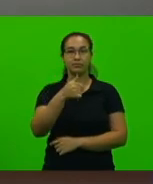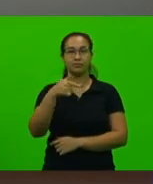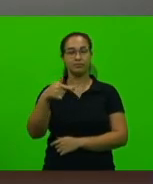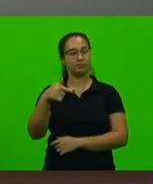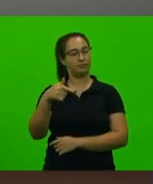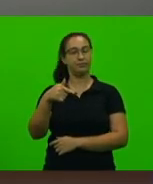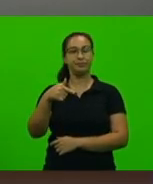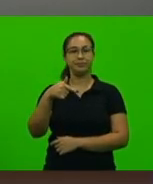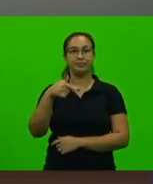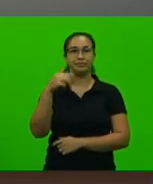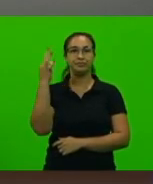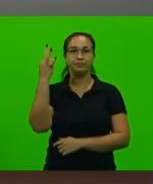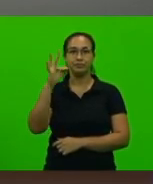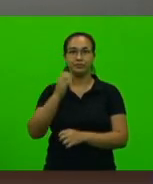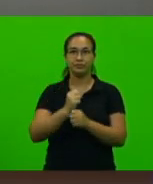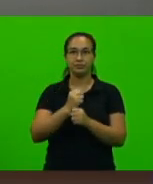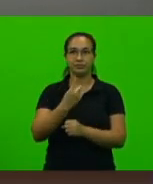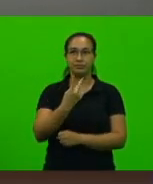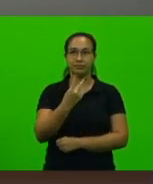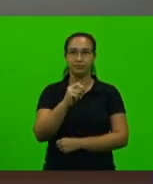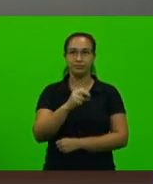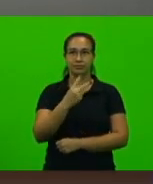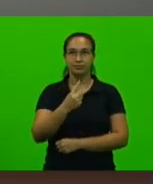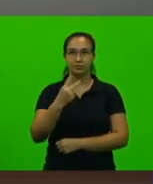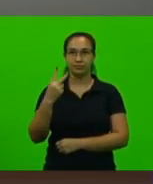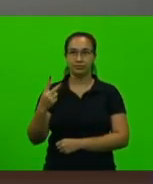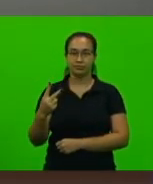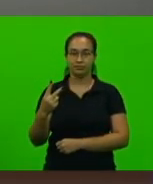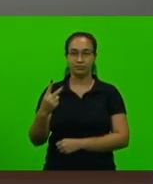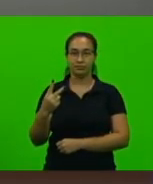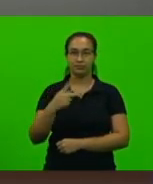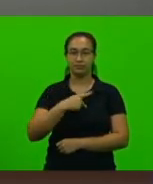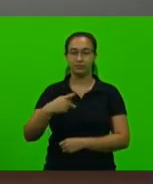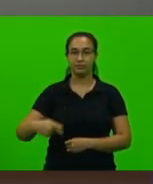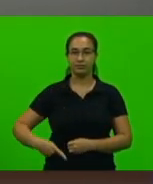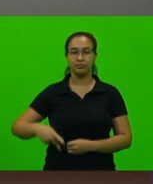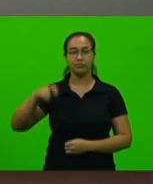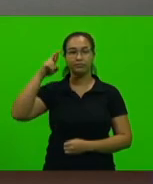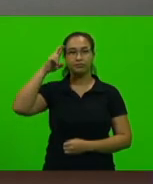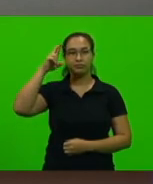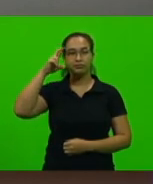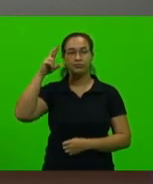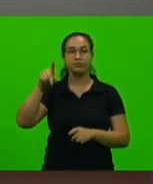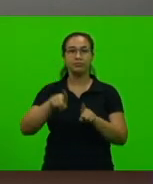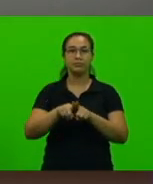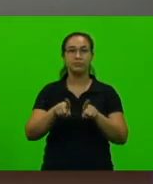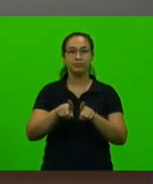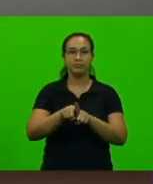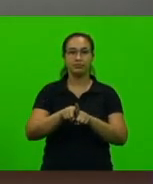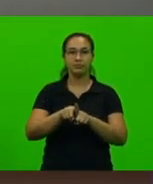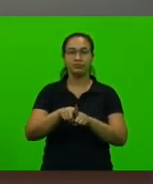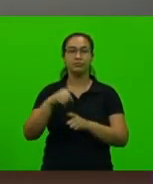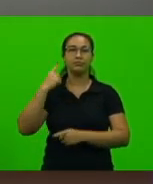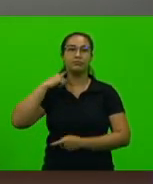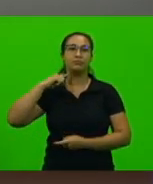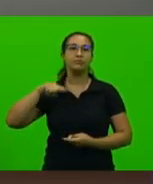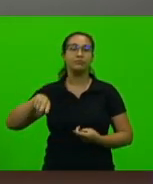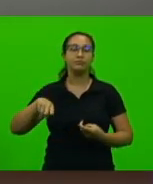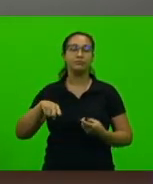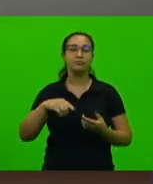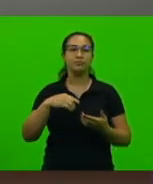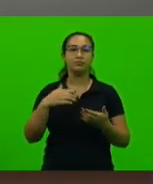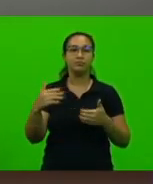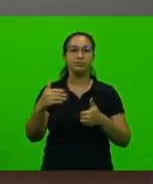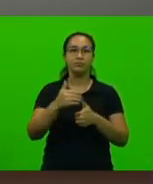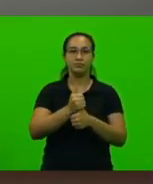de fevereiro de 2022, com a presidência do deputado Ricardo Alba e secretaria dos deputados Silvio Dreg, como secretário